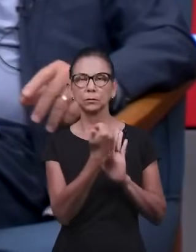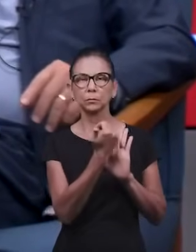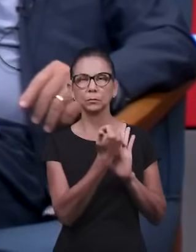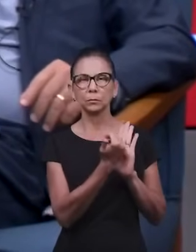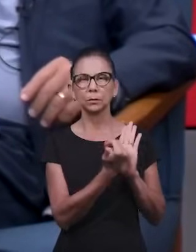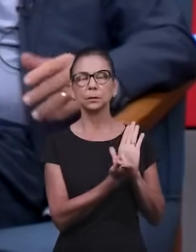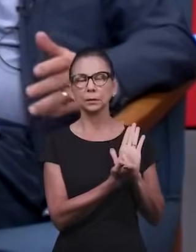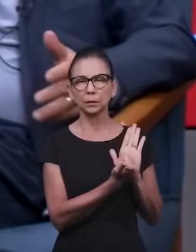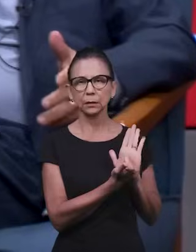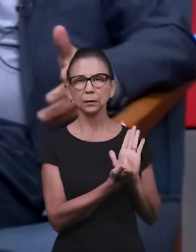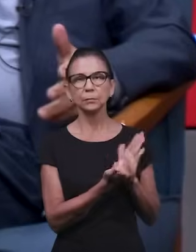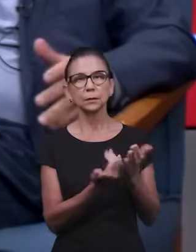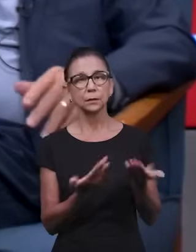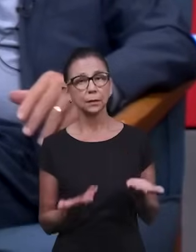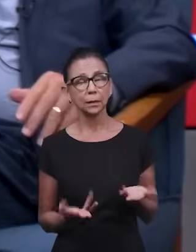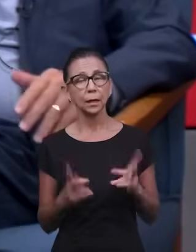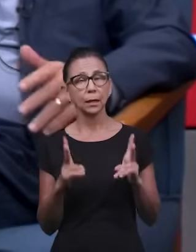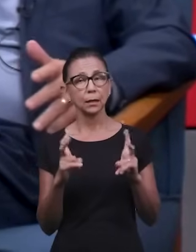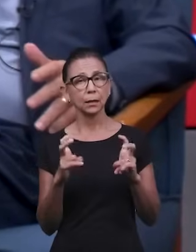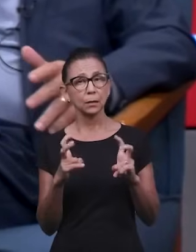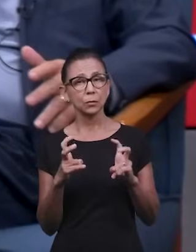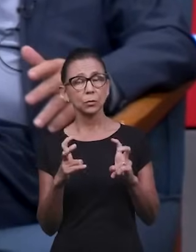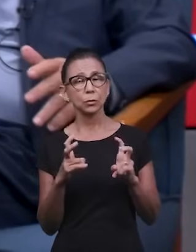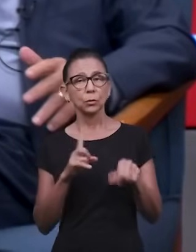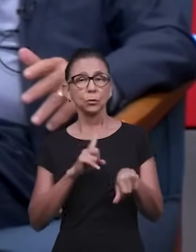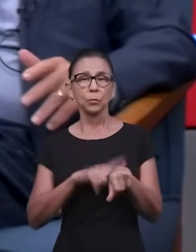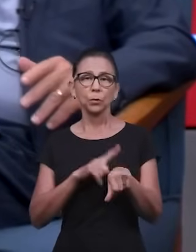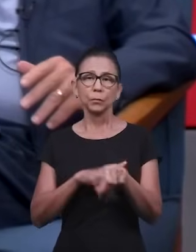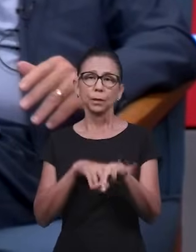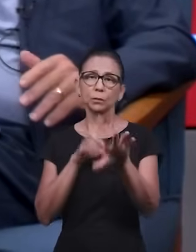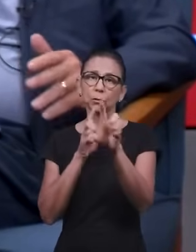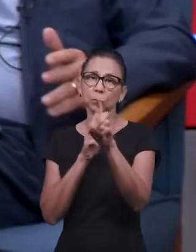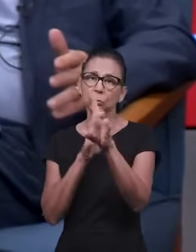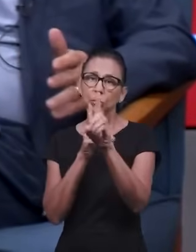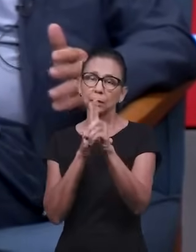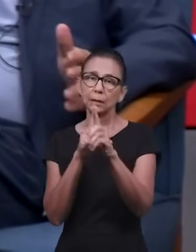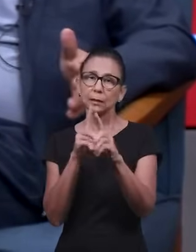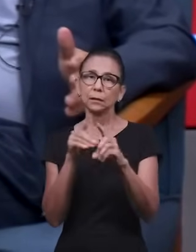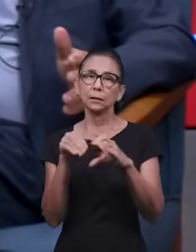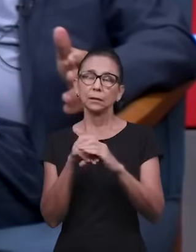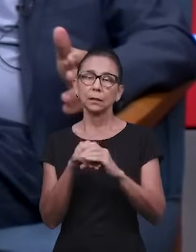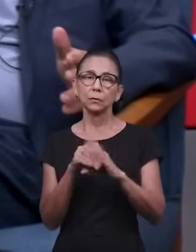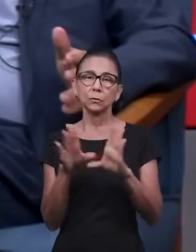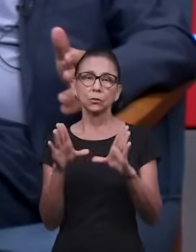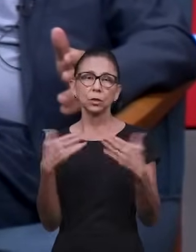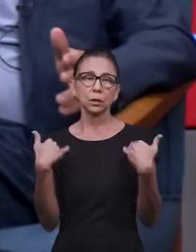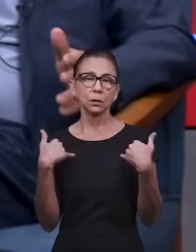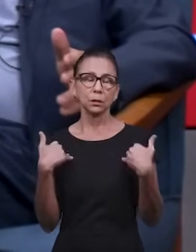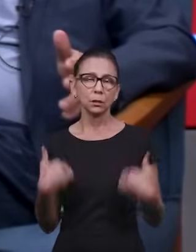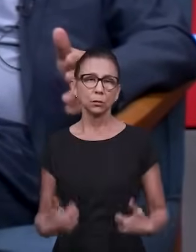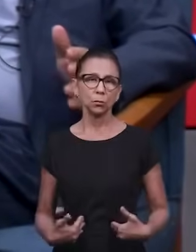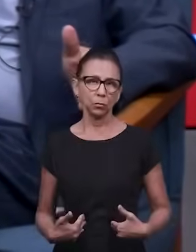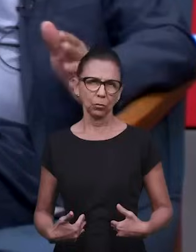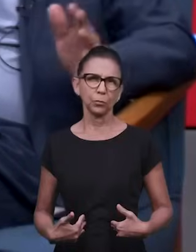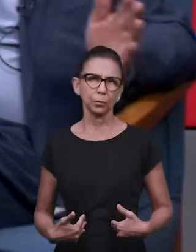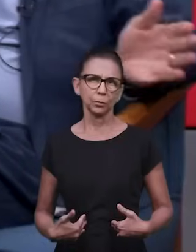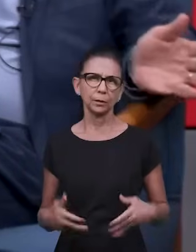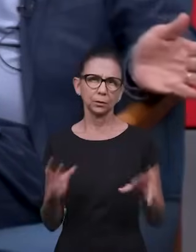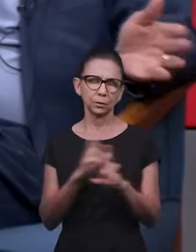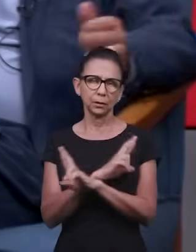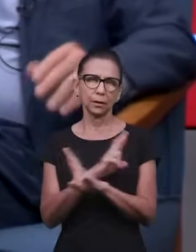sobre momento a doutrina falando sobre corpo nós falamos durante